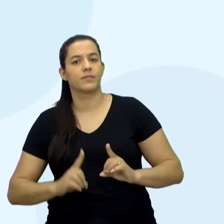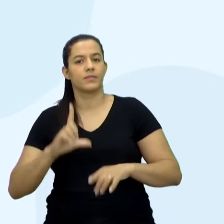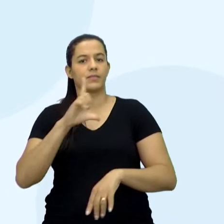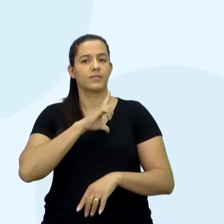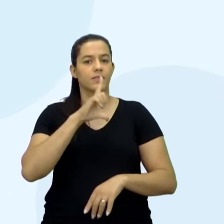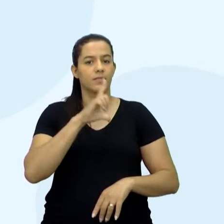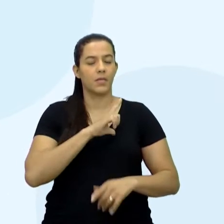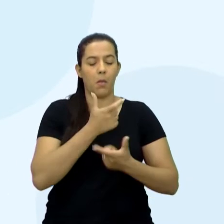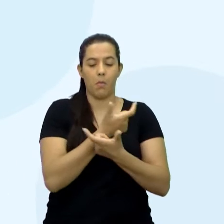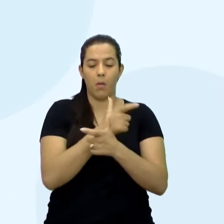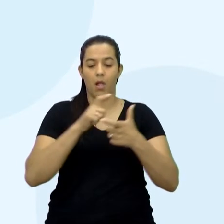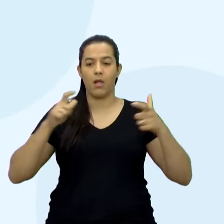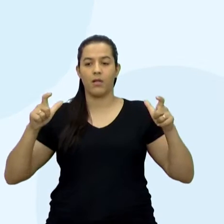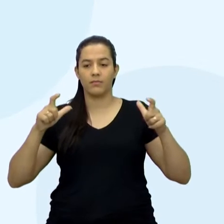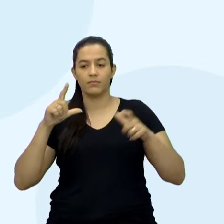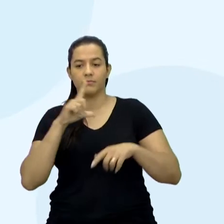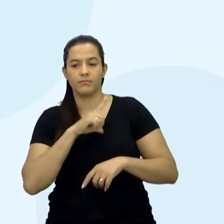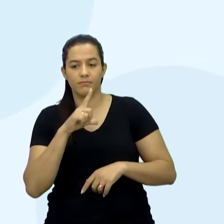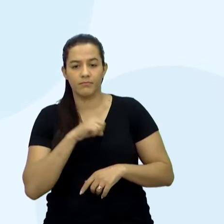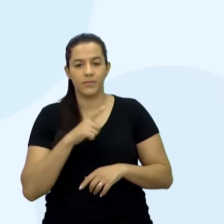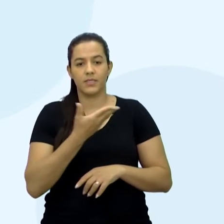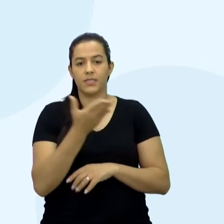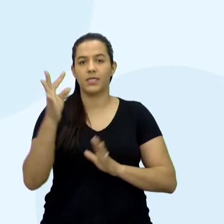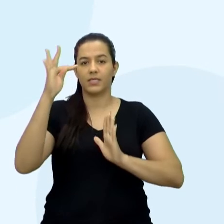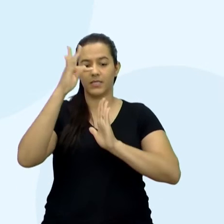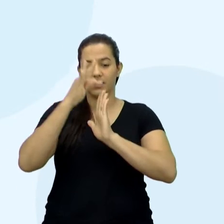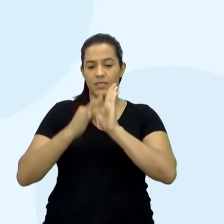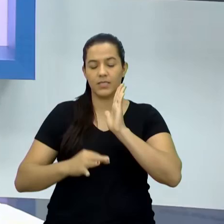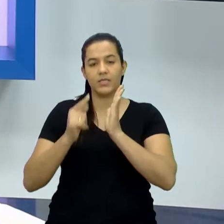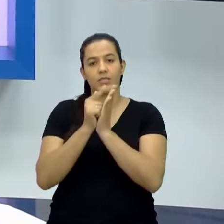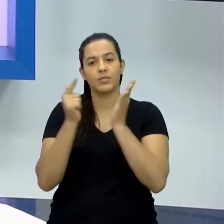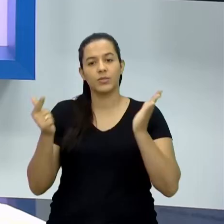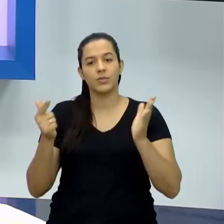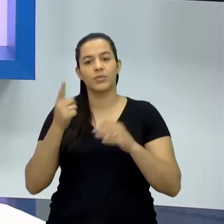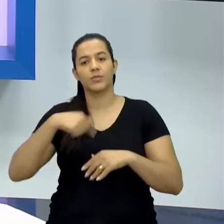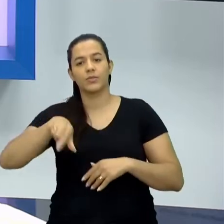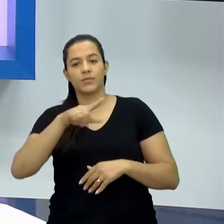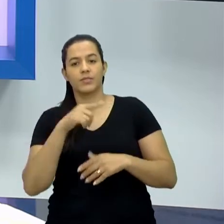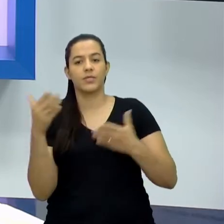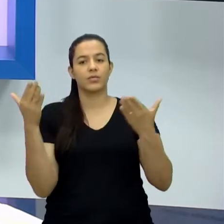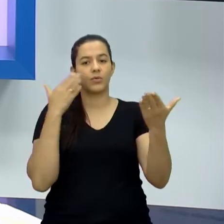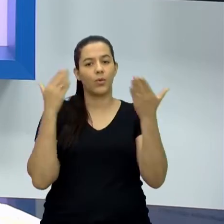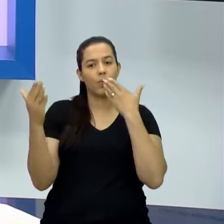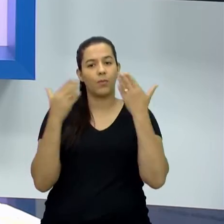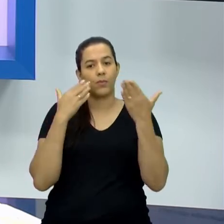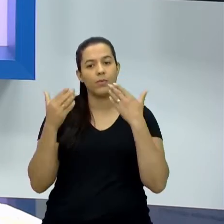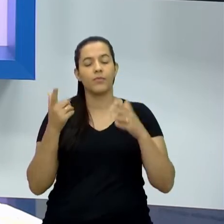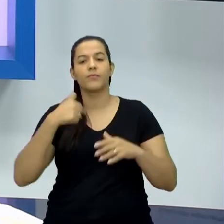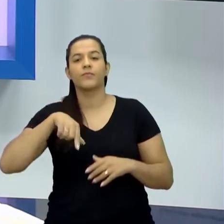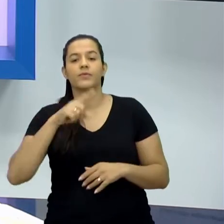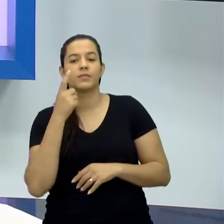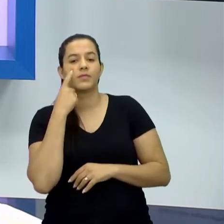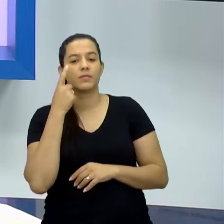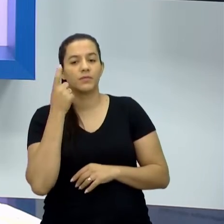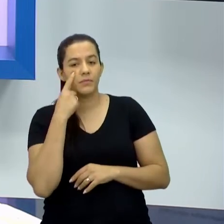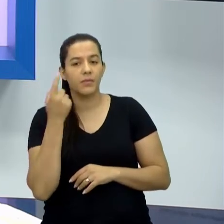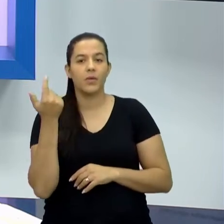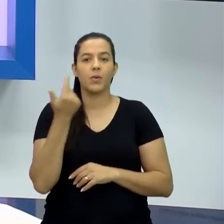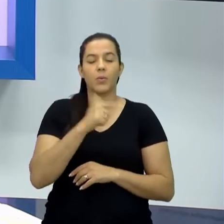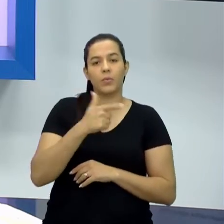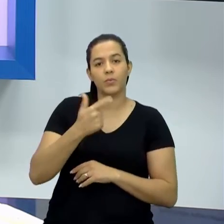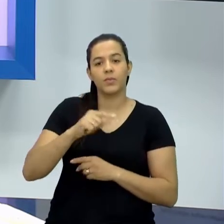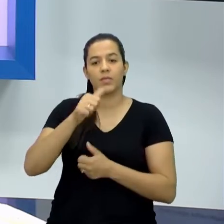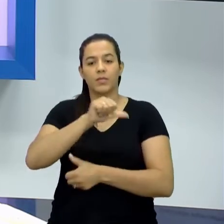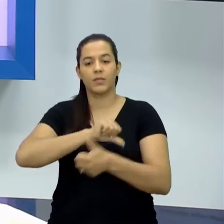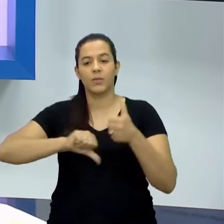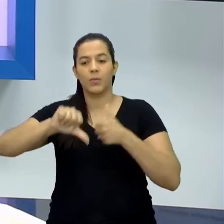forma bem ampla nesses textos jornalísticos. Quando vocês fazem a comparação, vocês veem que esses veículos, eles